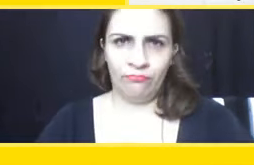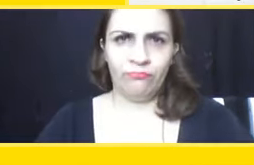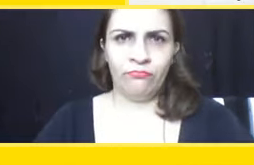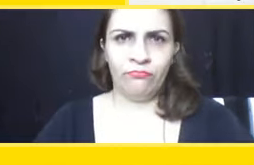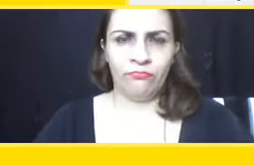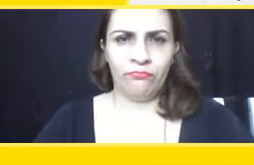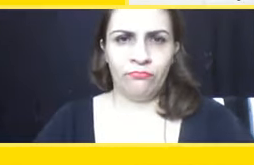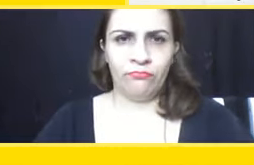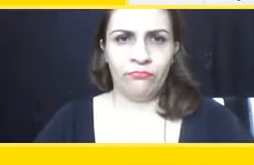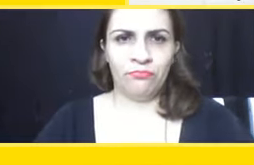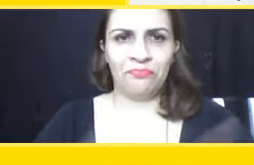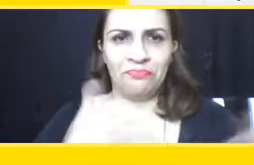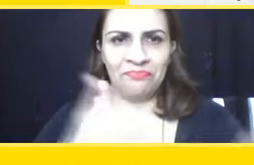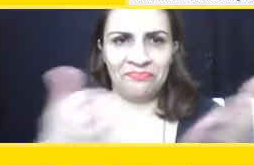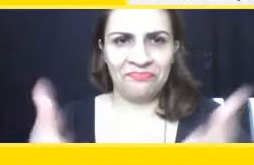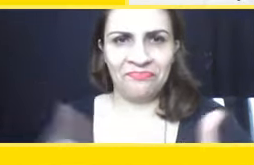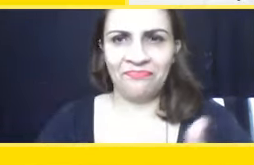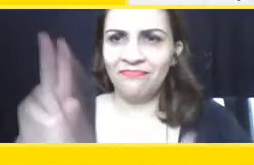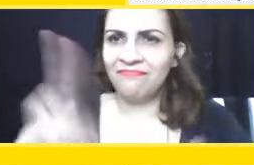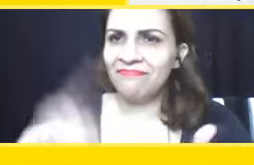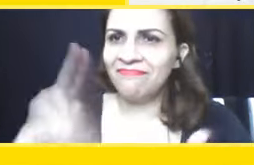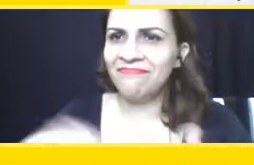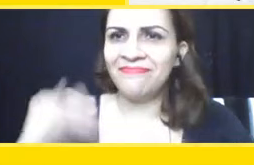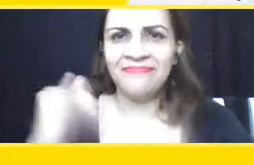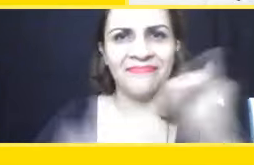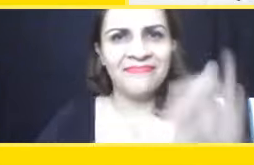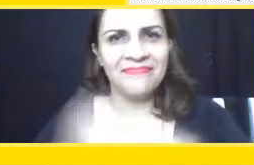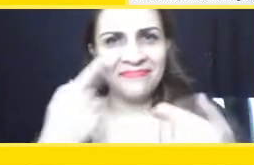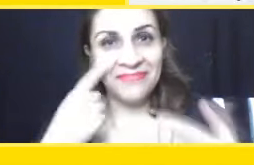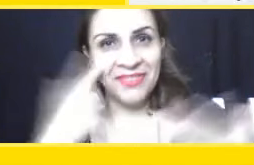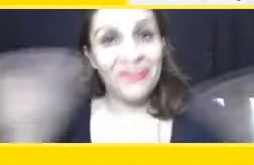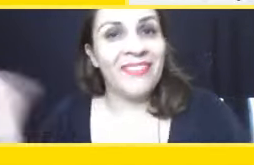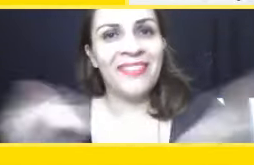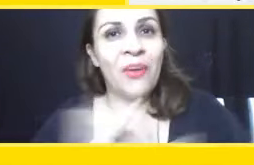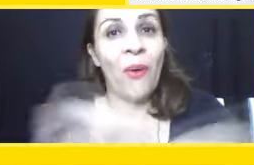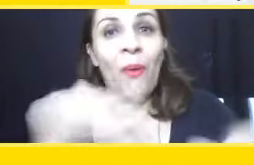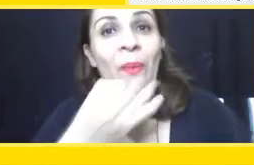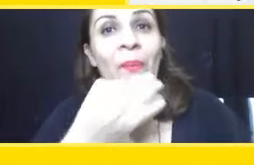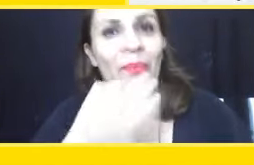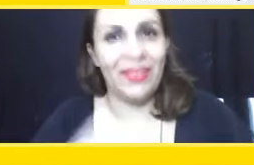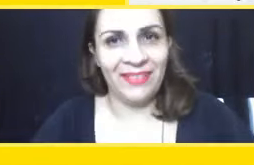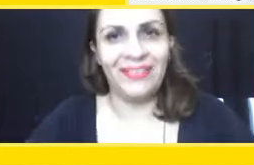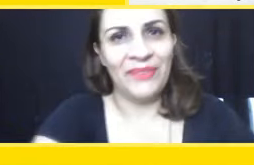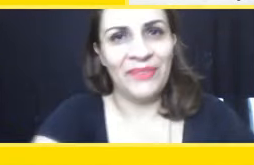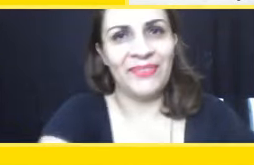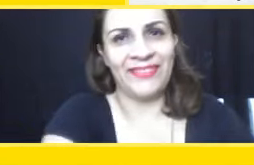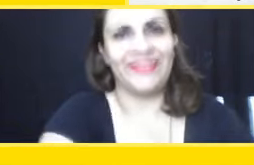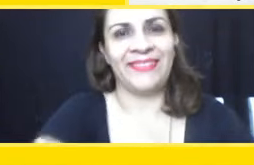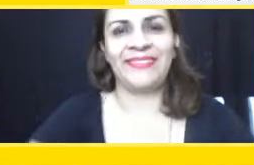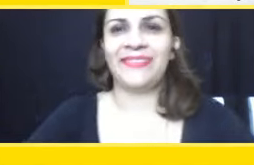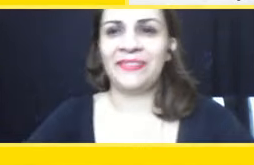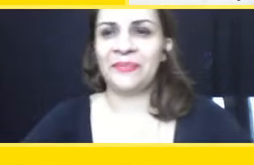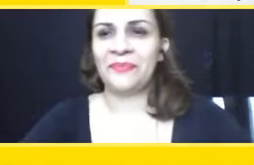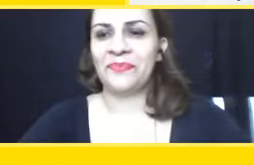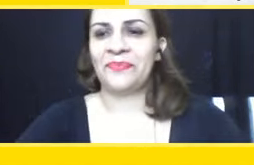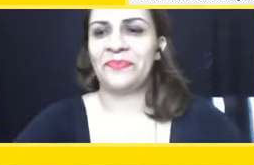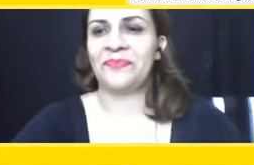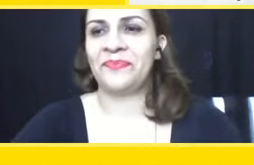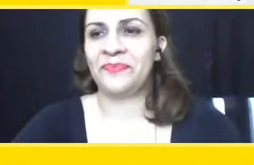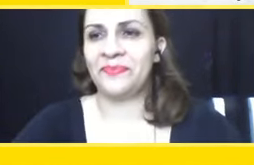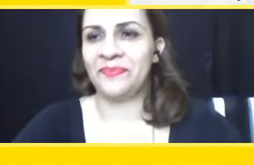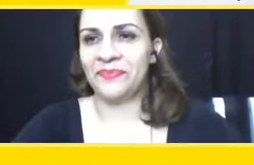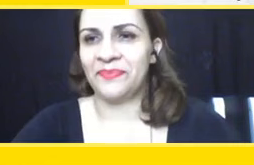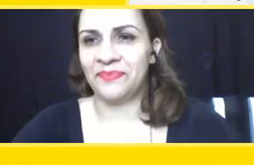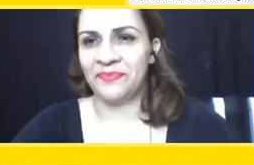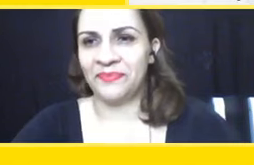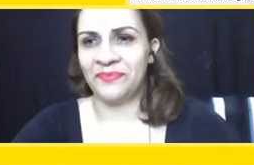preza aí a participação dos nossos internautas. Vamos ver aqui qual a manifestação. Eu vou tentar colocar aí na tela para facilitar o